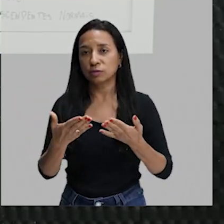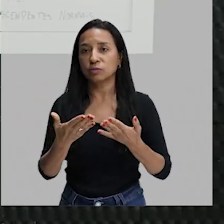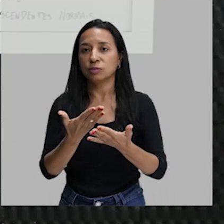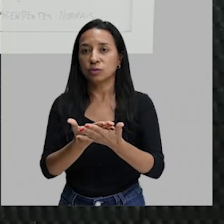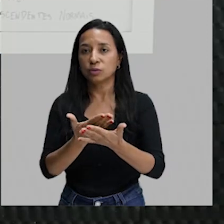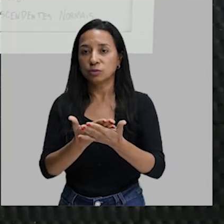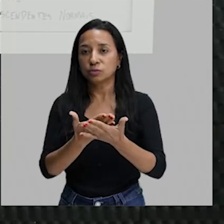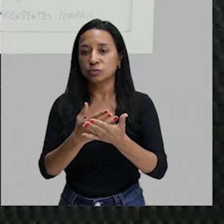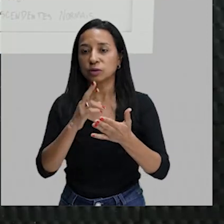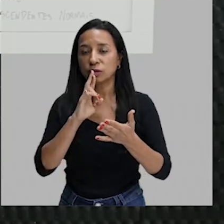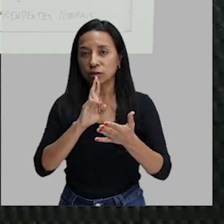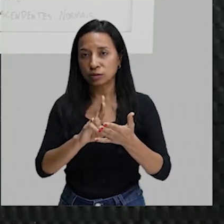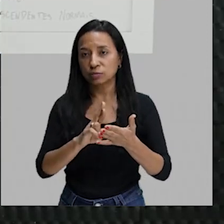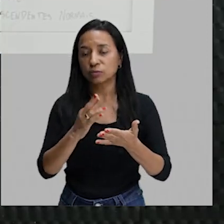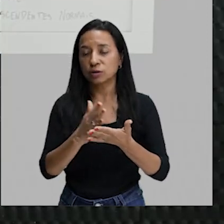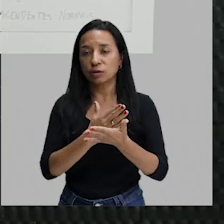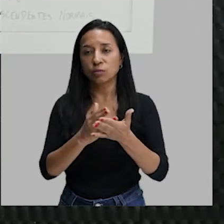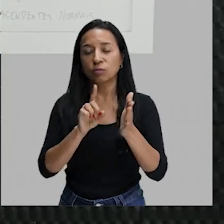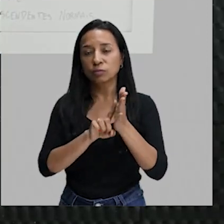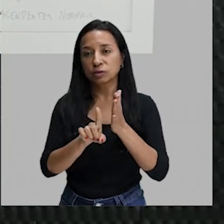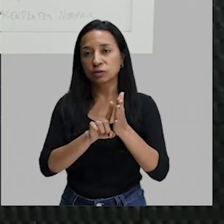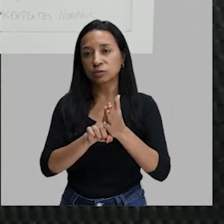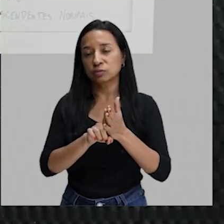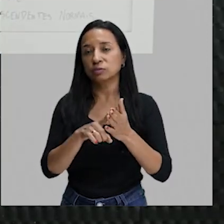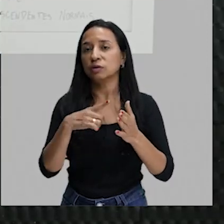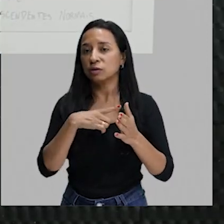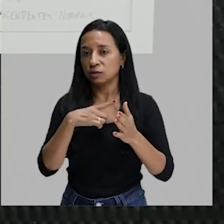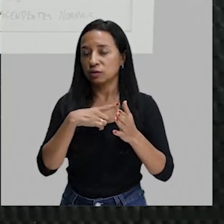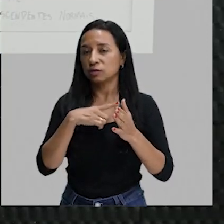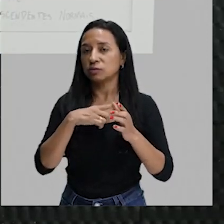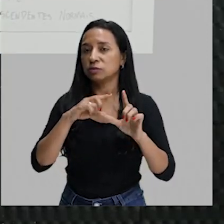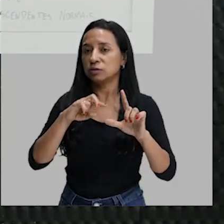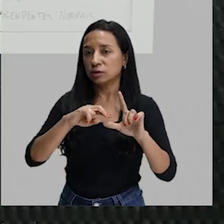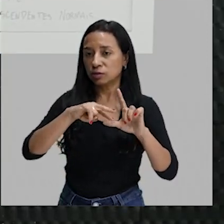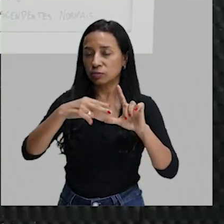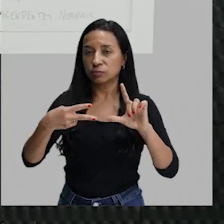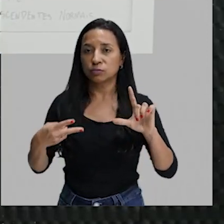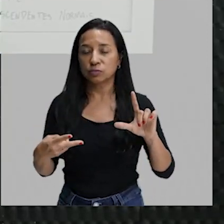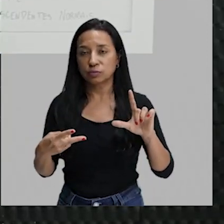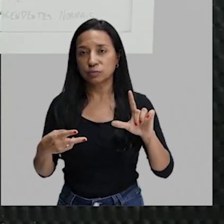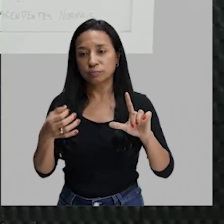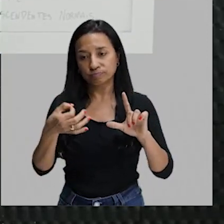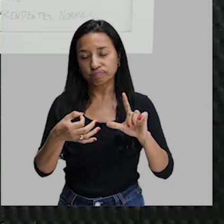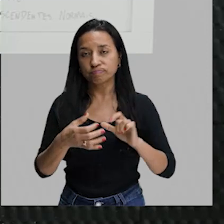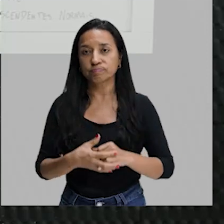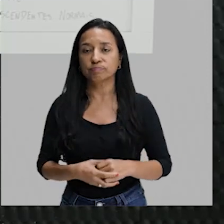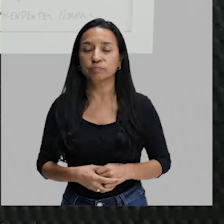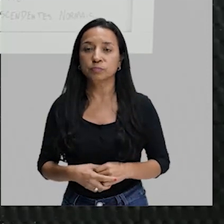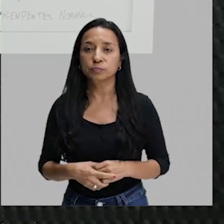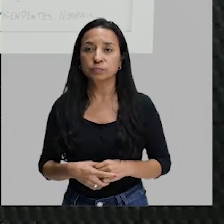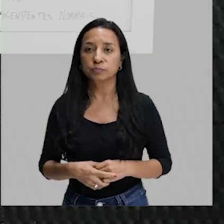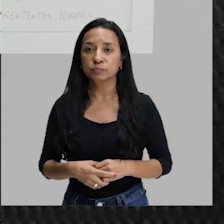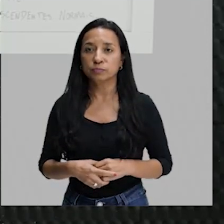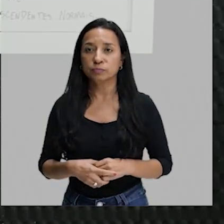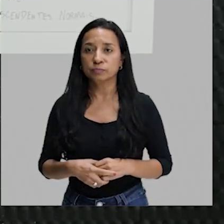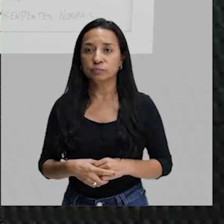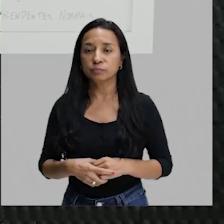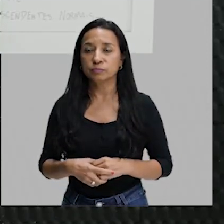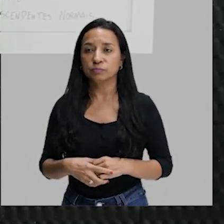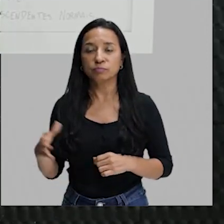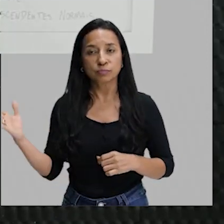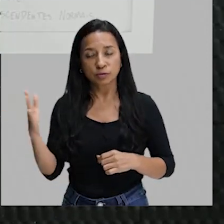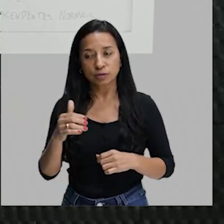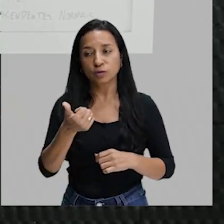essa aula para responder algumas questões que envolvem os heredogramas, tá certo? Então, fiquem ligados que nós vamos agora para